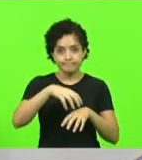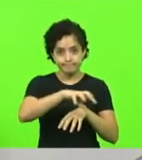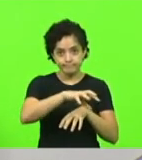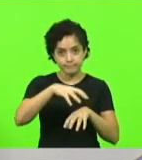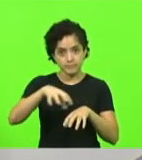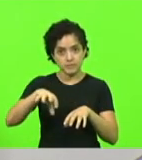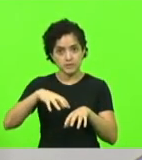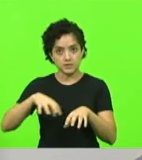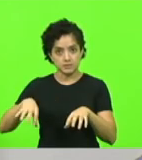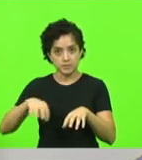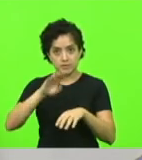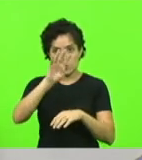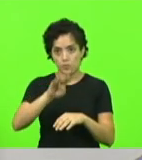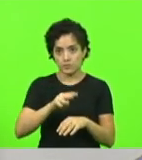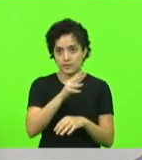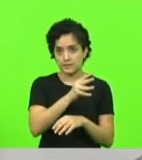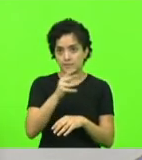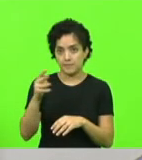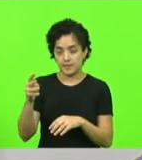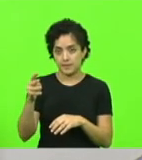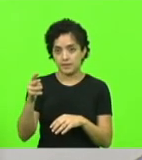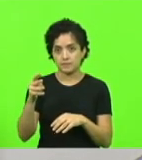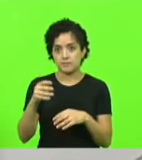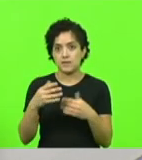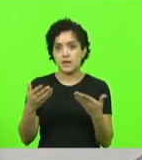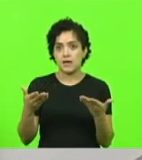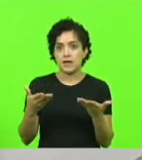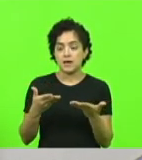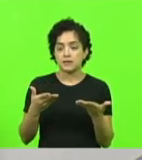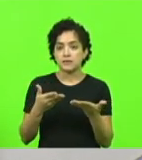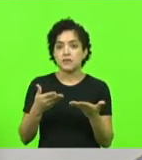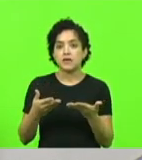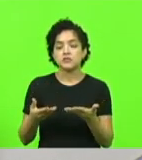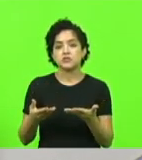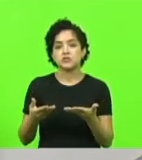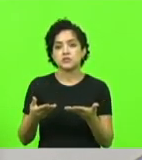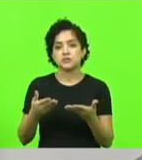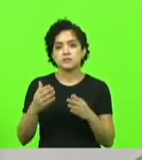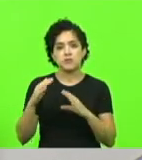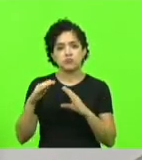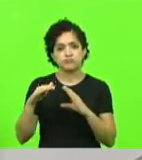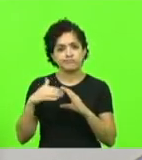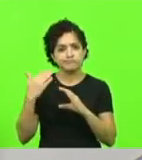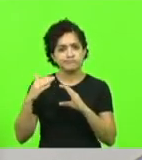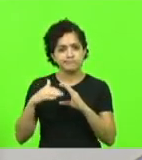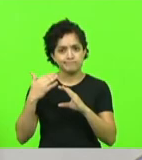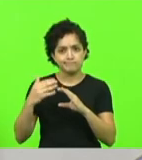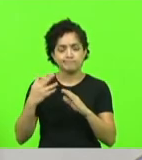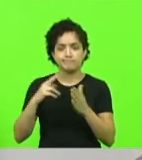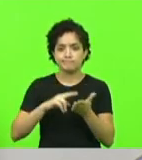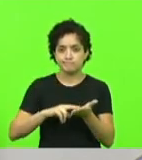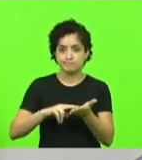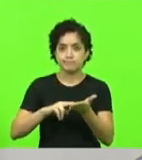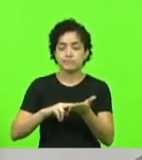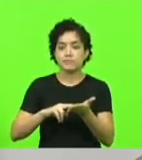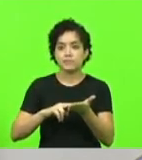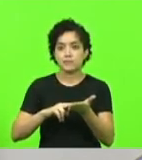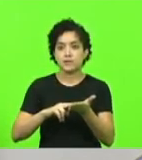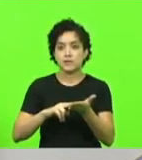da tabela salarial. No meio disso, nós recebemos várias cartas, que eu demonstro aqui,